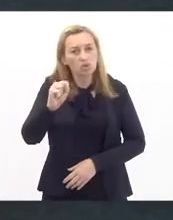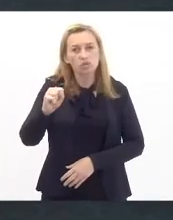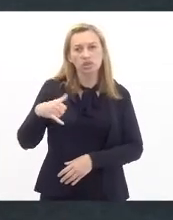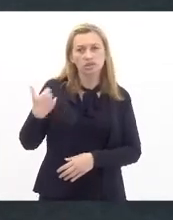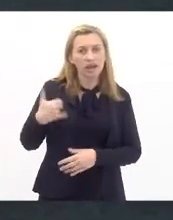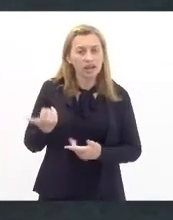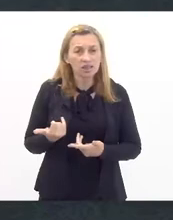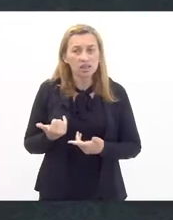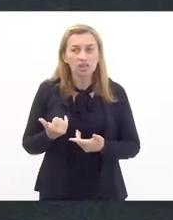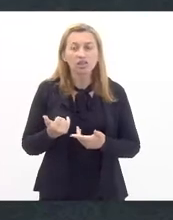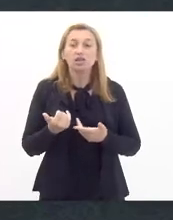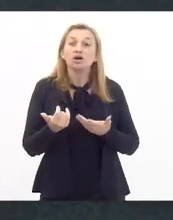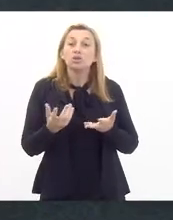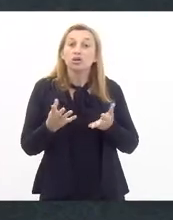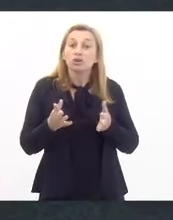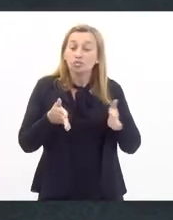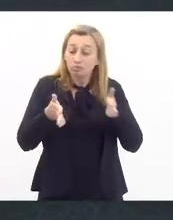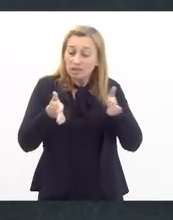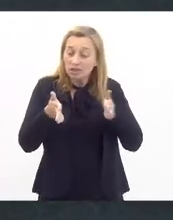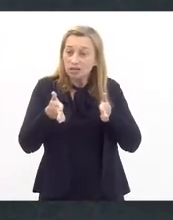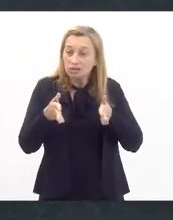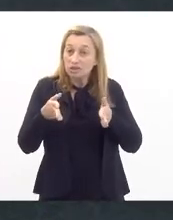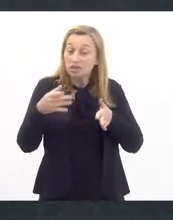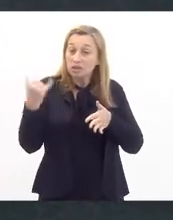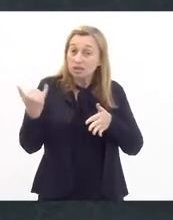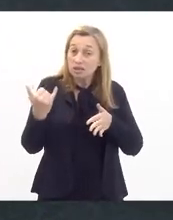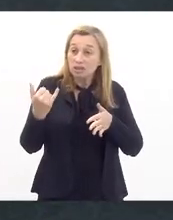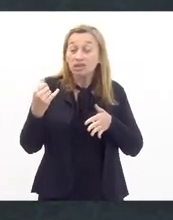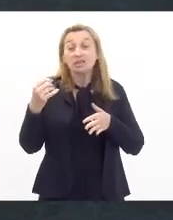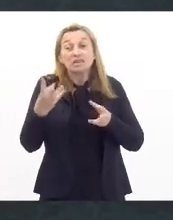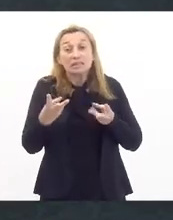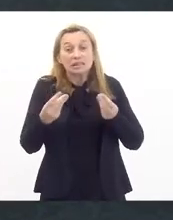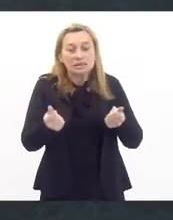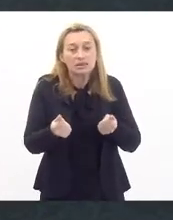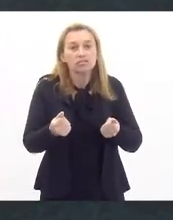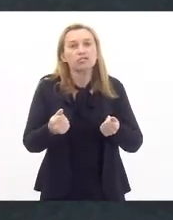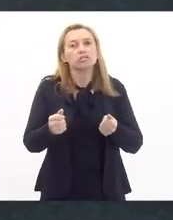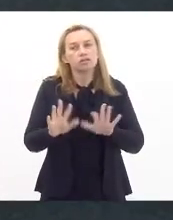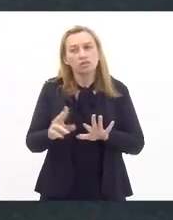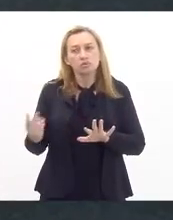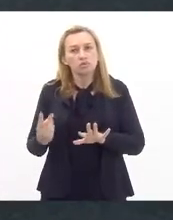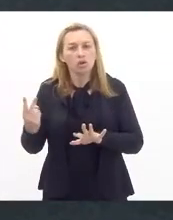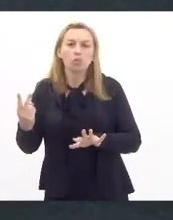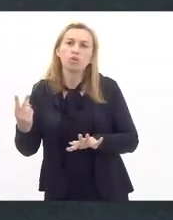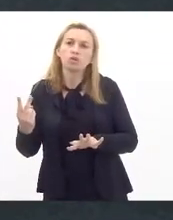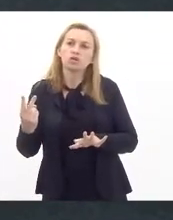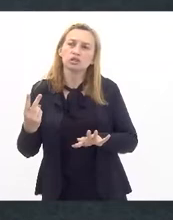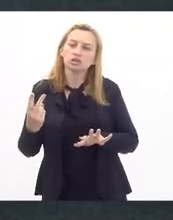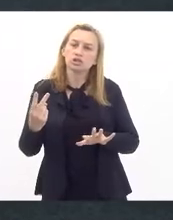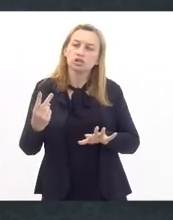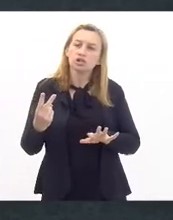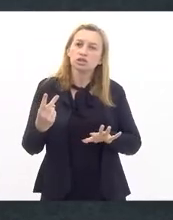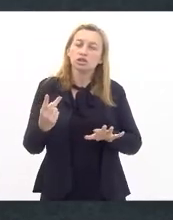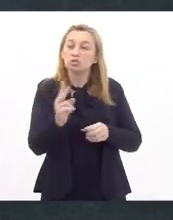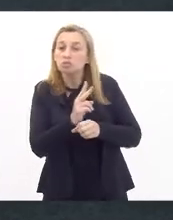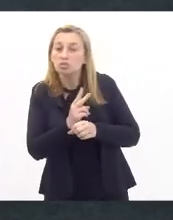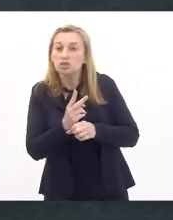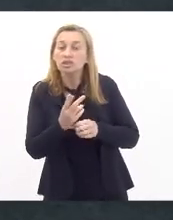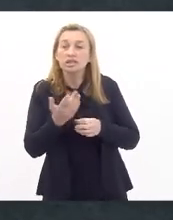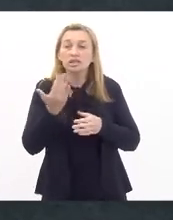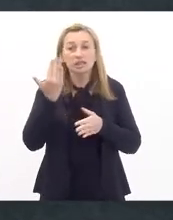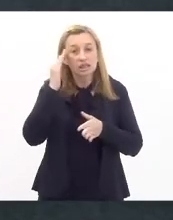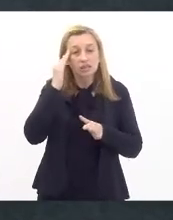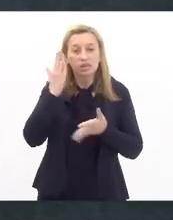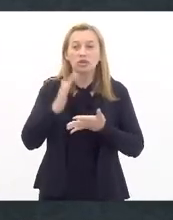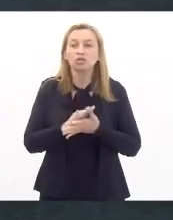uma faixa etária muito sensível é o momento da consolidação de valores do florescimento de vocações não é